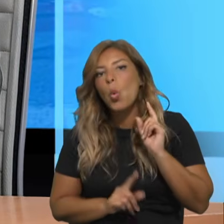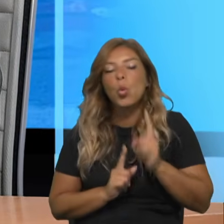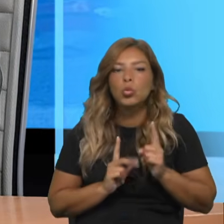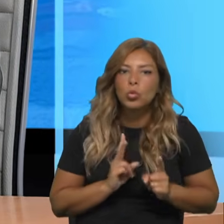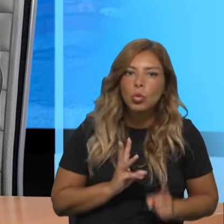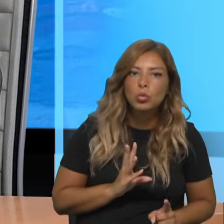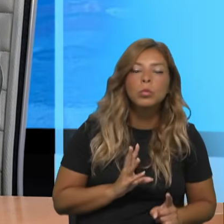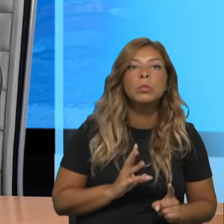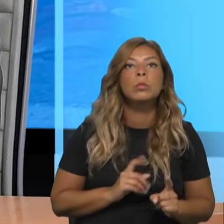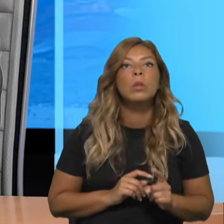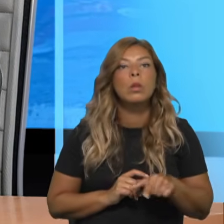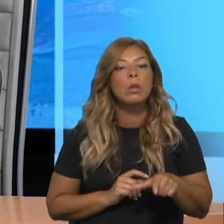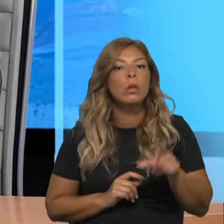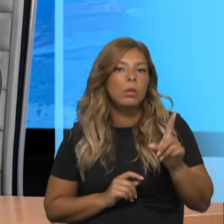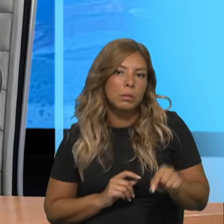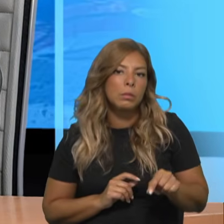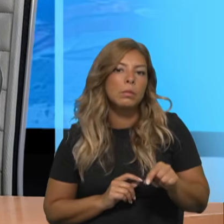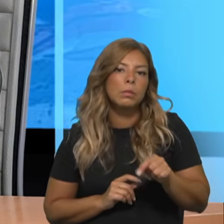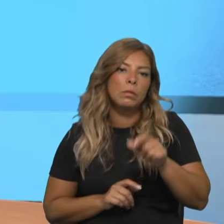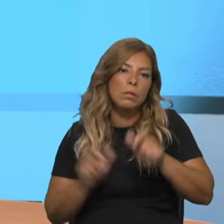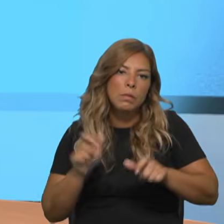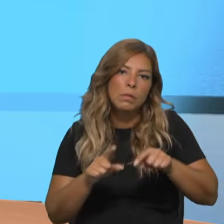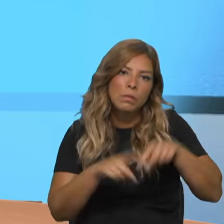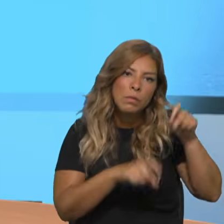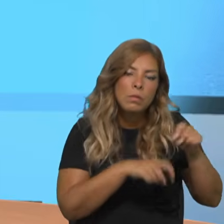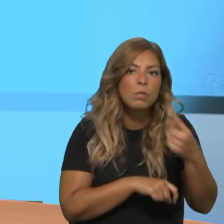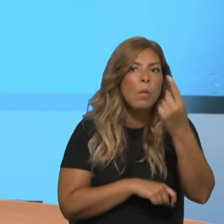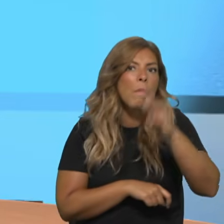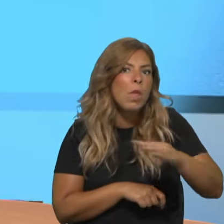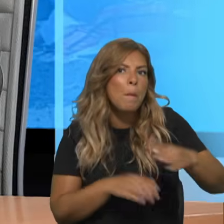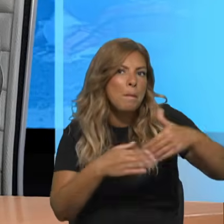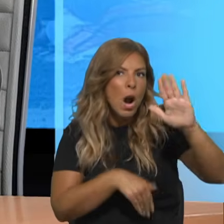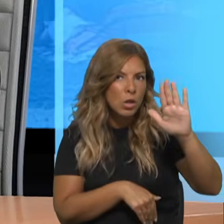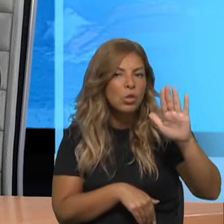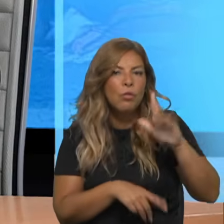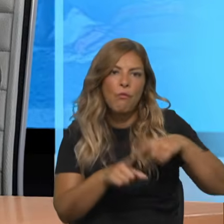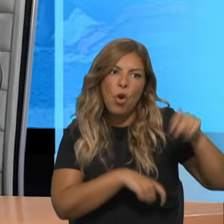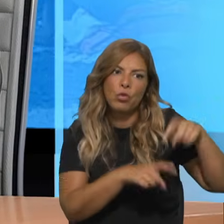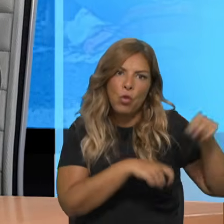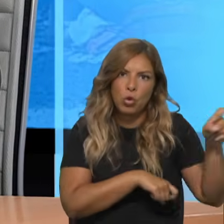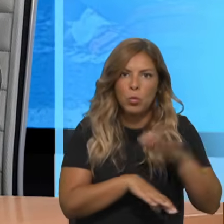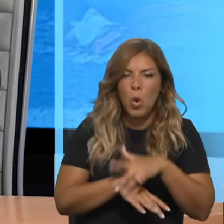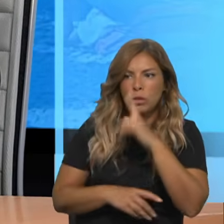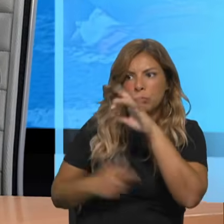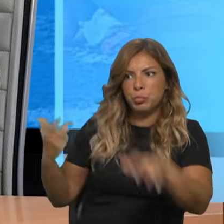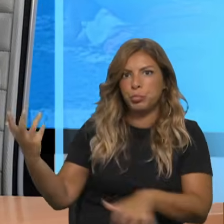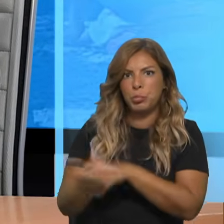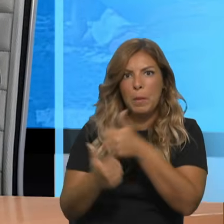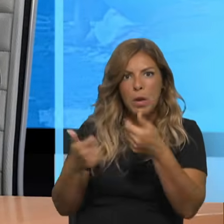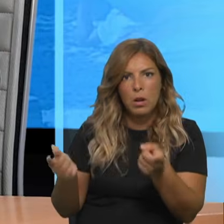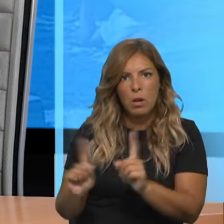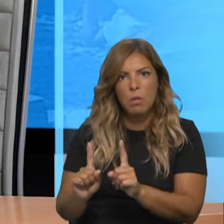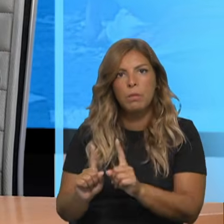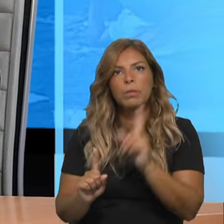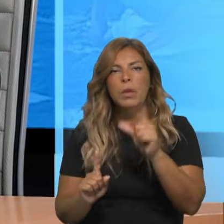facto, há estas pessoas deslocadas, mais de 1 milhão, e, portanto, a nossa intenção é não deixar cair